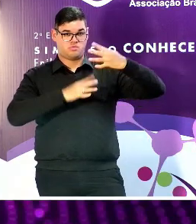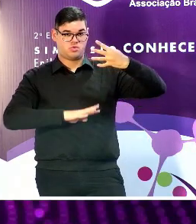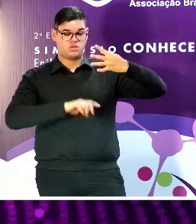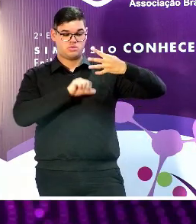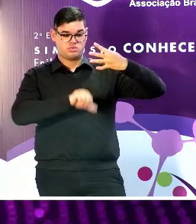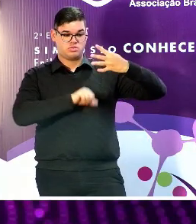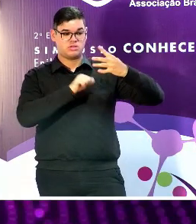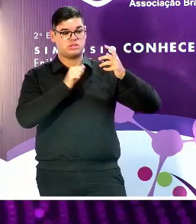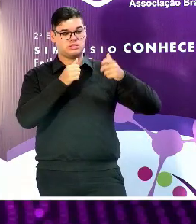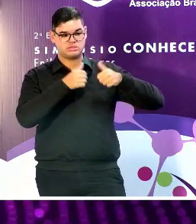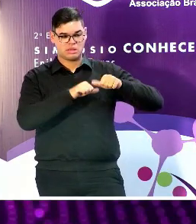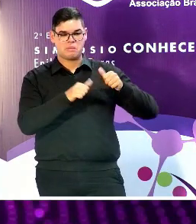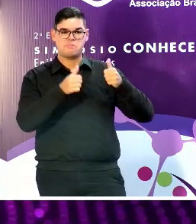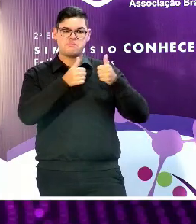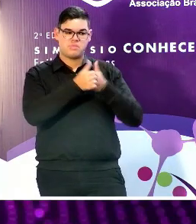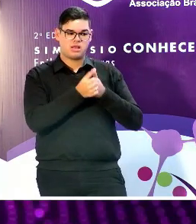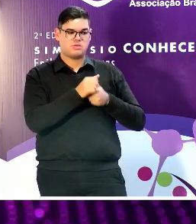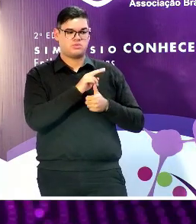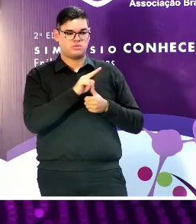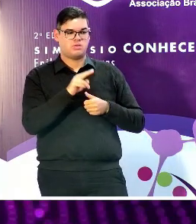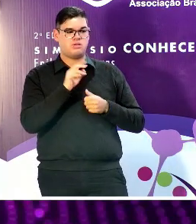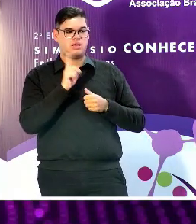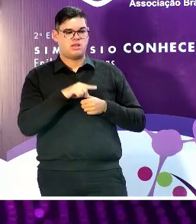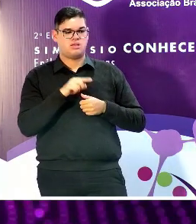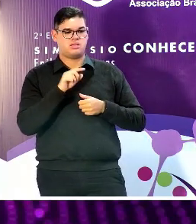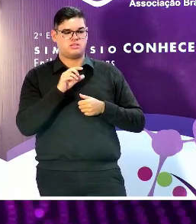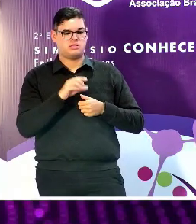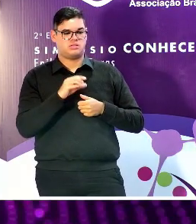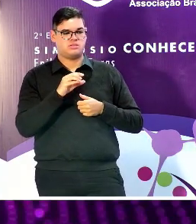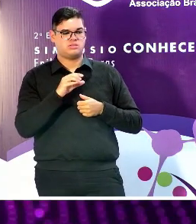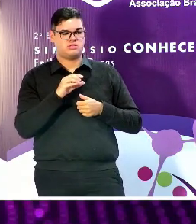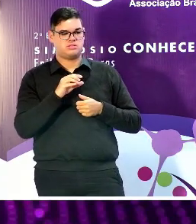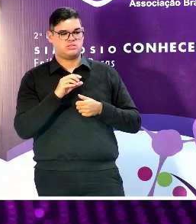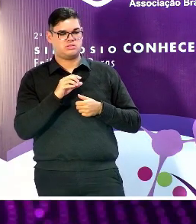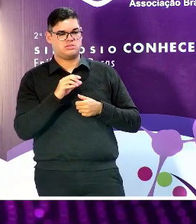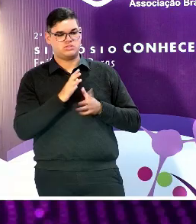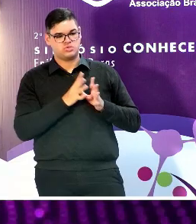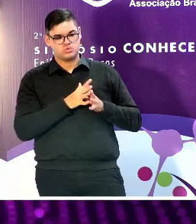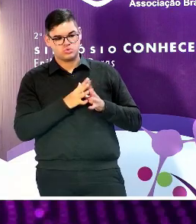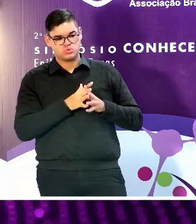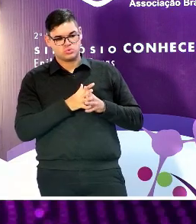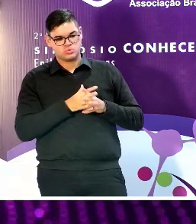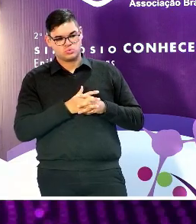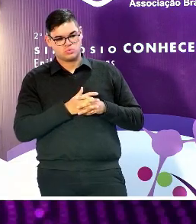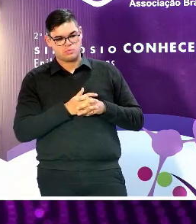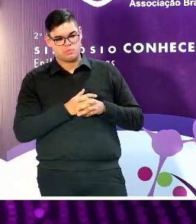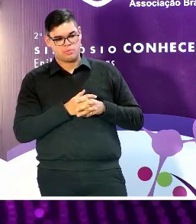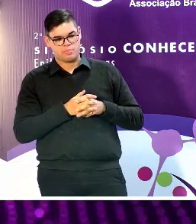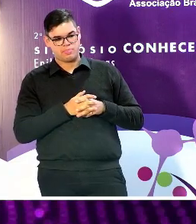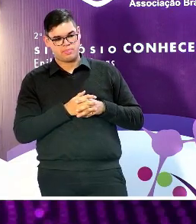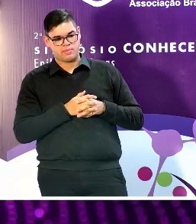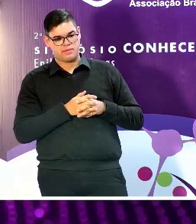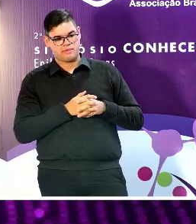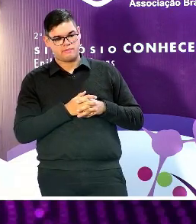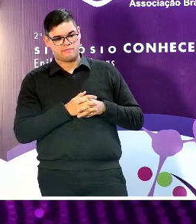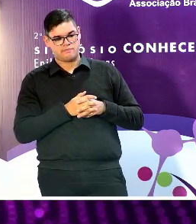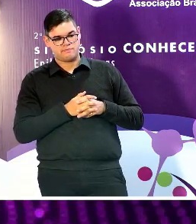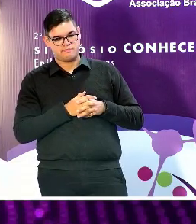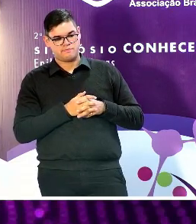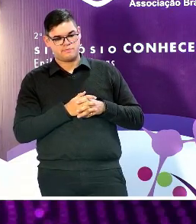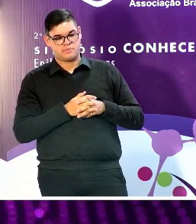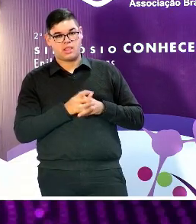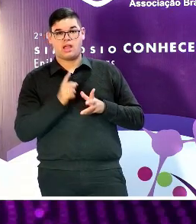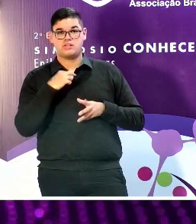muito próximas ao que a gente chama de sítio catalítico da enzima, que é onde efetivamente ocorre essa troca de sódio e potássio. E a gente